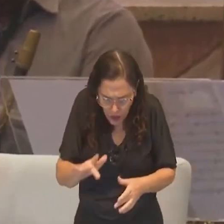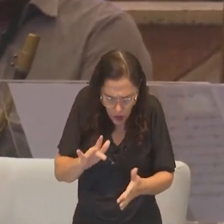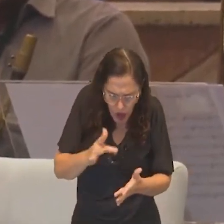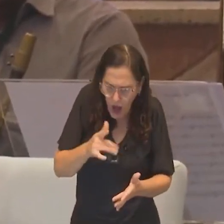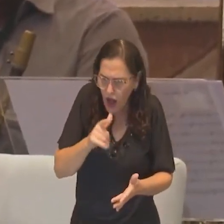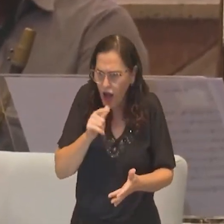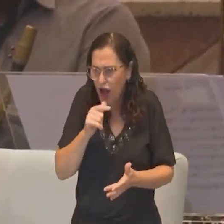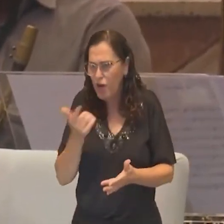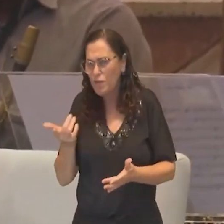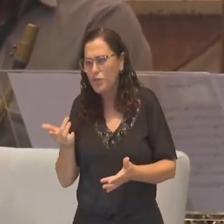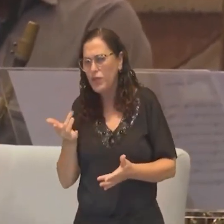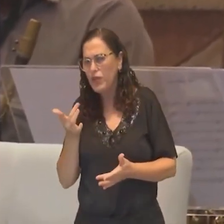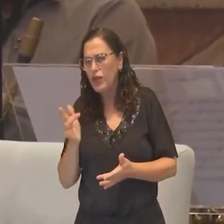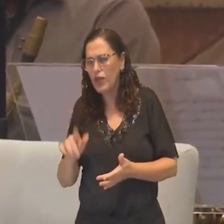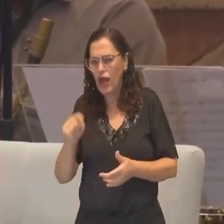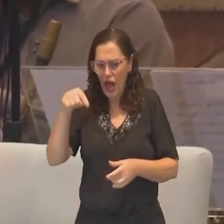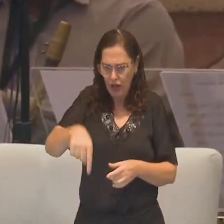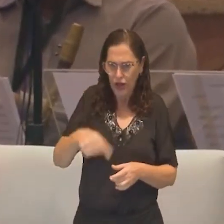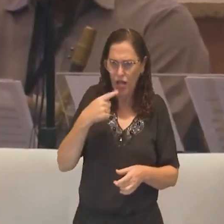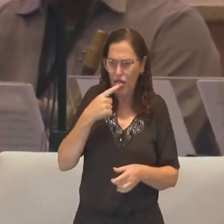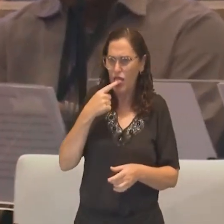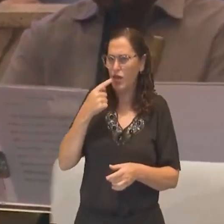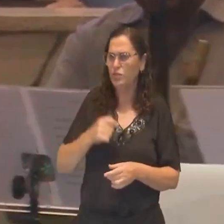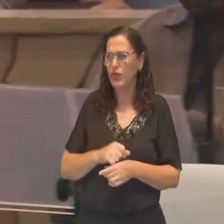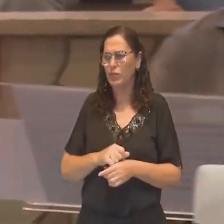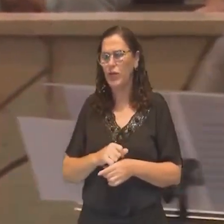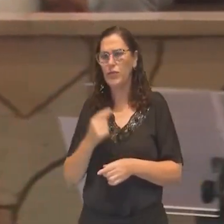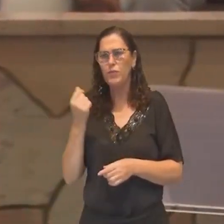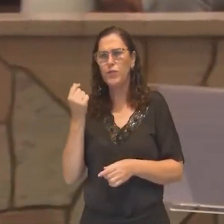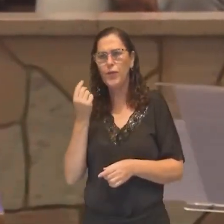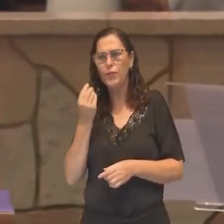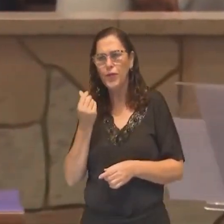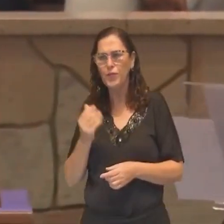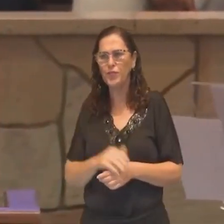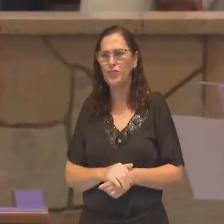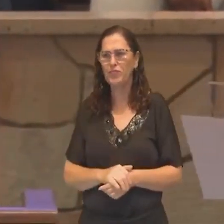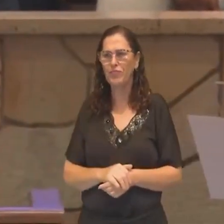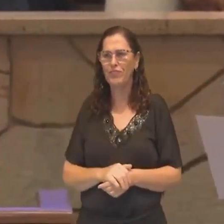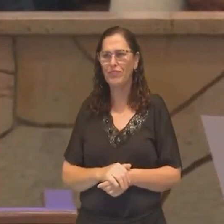água, algumas pessoas colocavam o dedo na água, colocavam o dedo na boca,